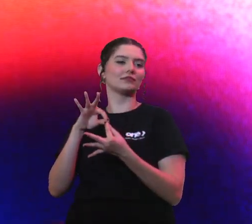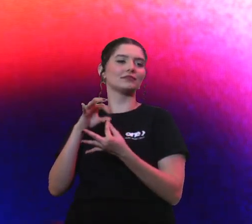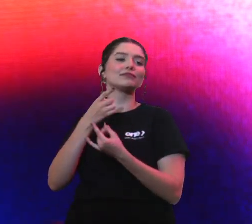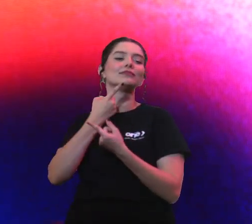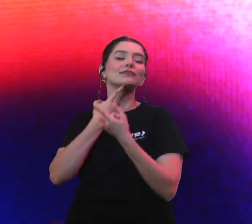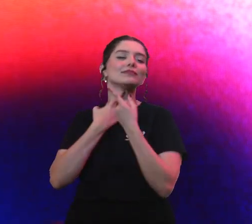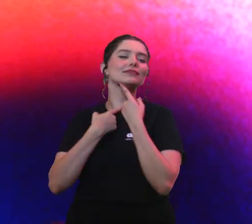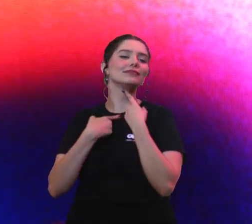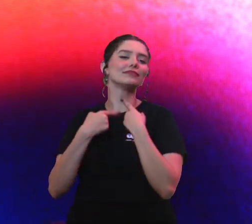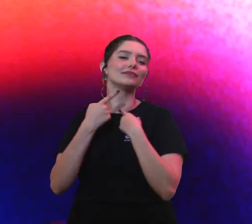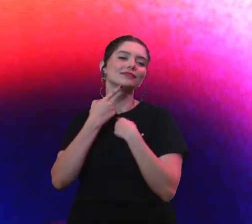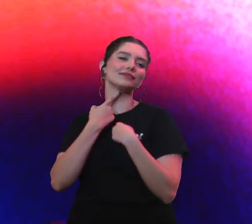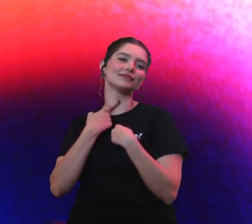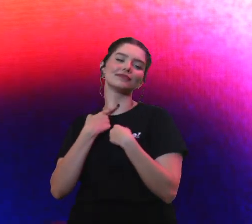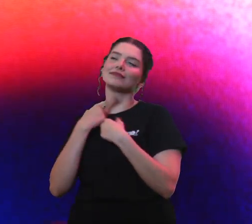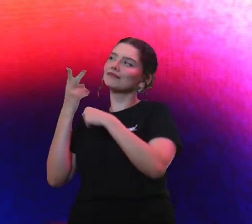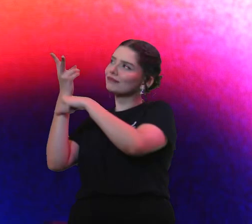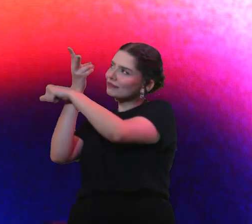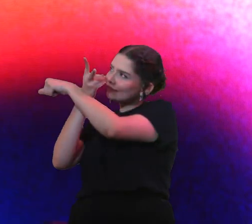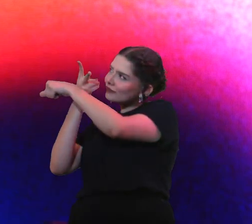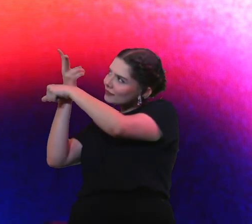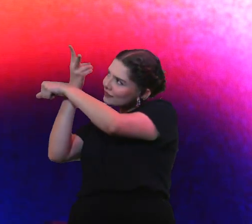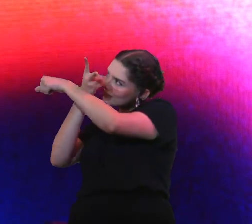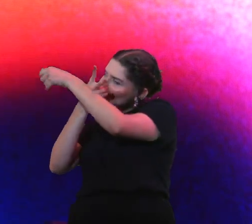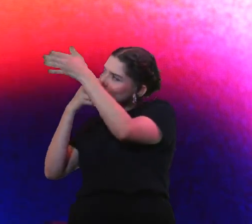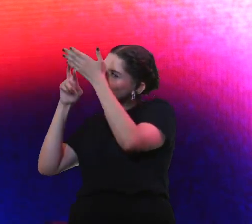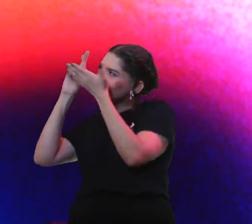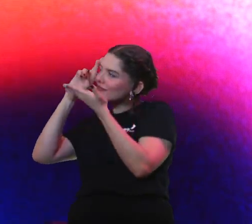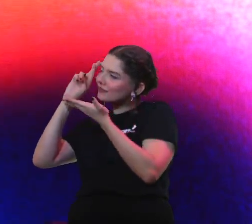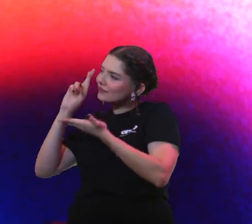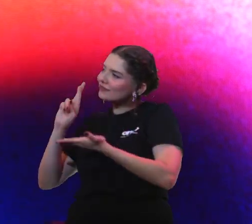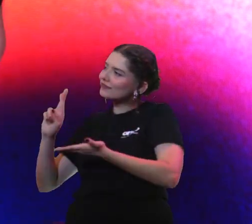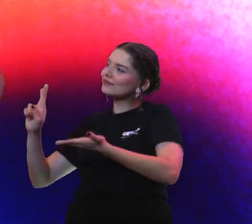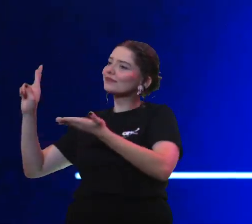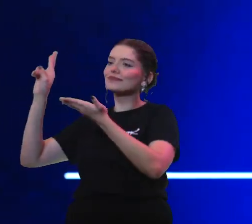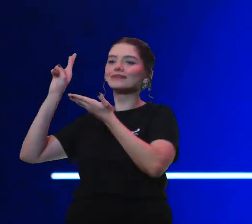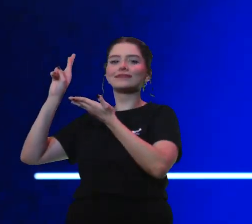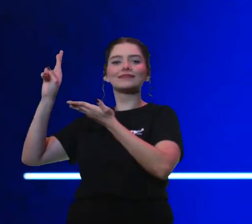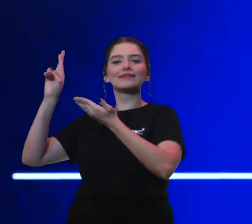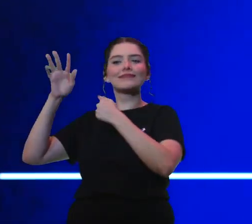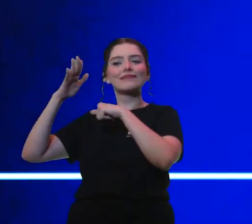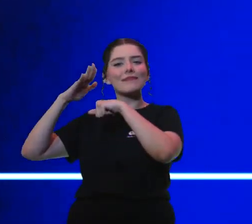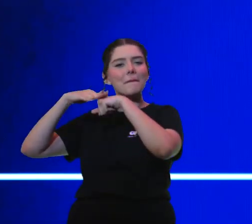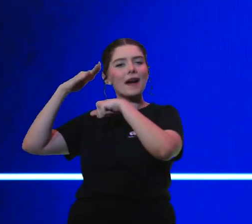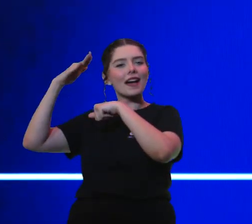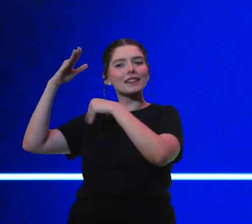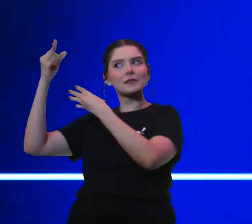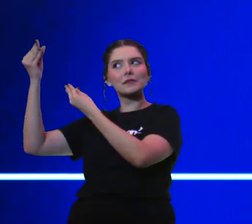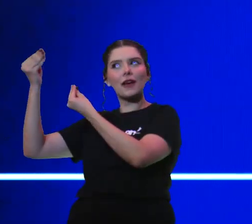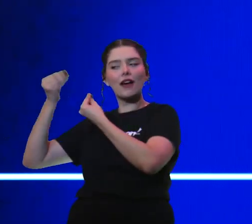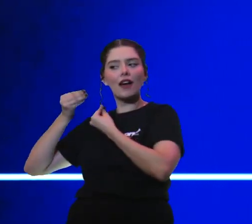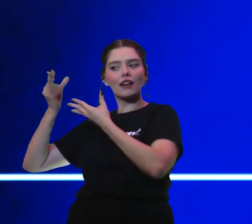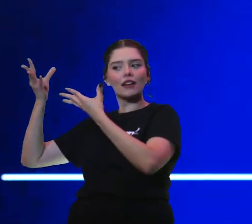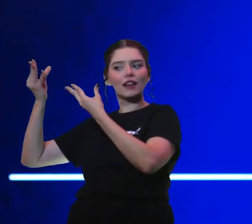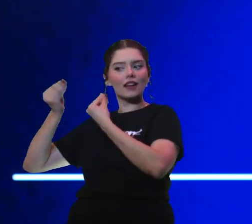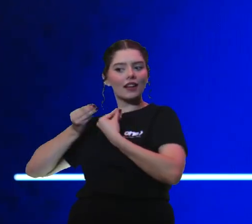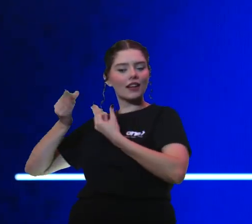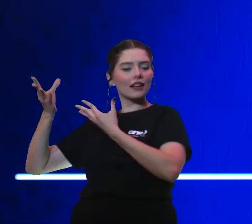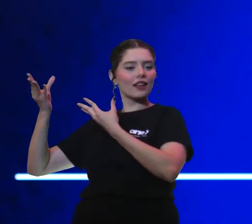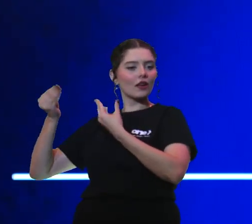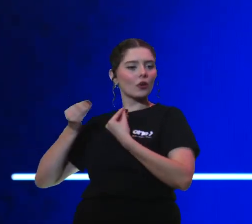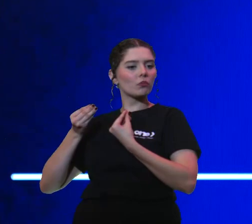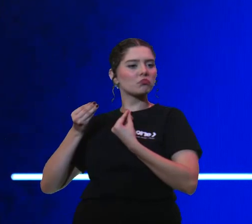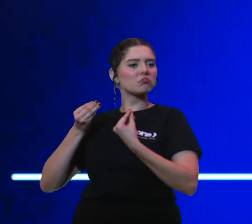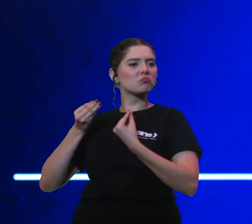Desejo. Quanto mais eu busco e quanto mais eu desejo, mais eu tenho do Senhor. Quanto é que você deseja